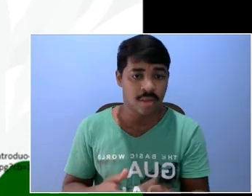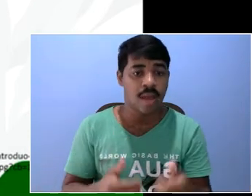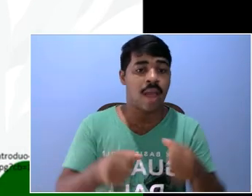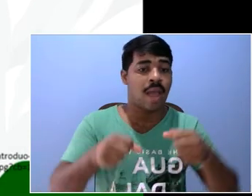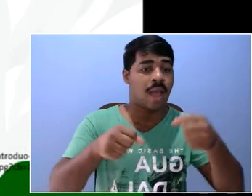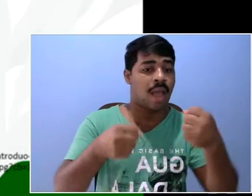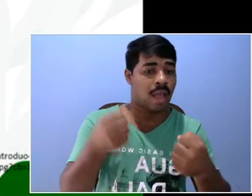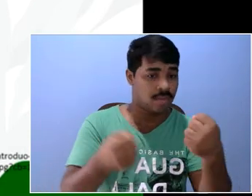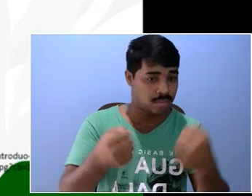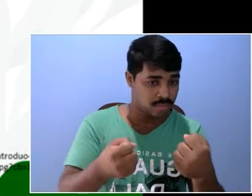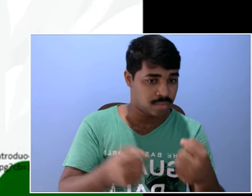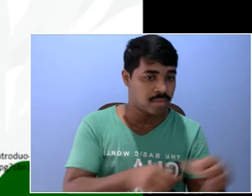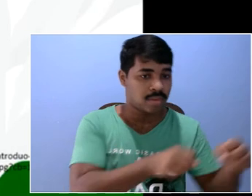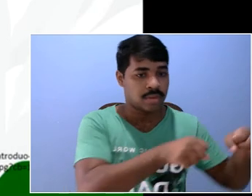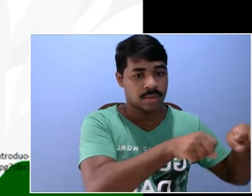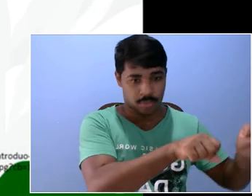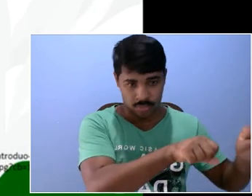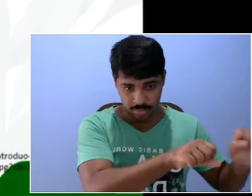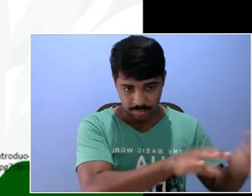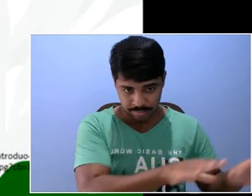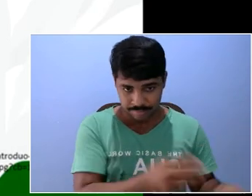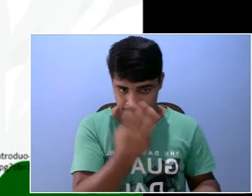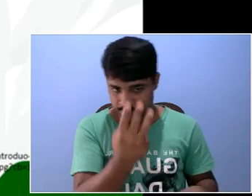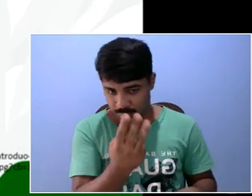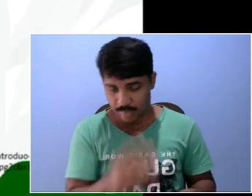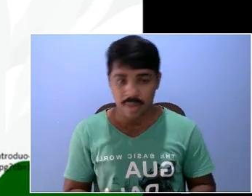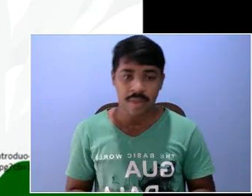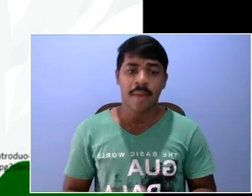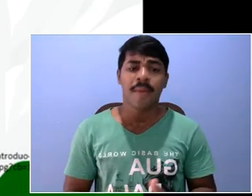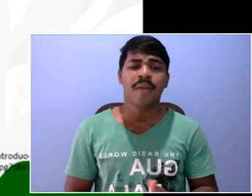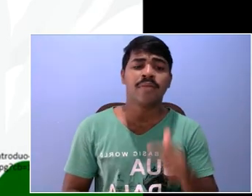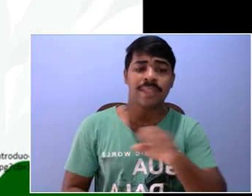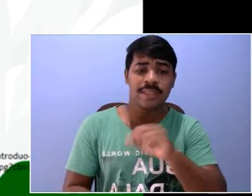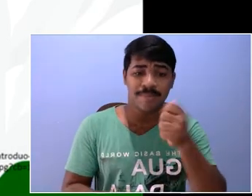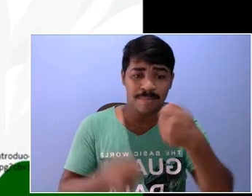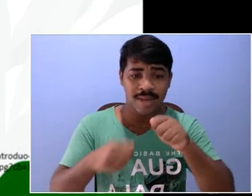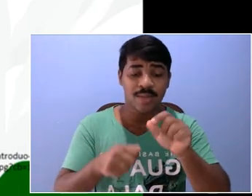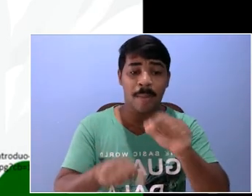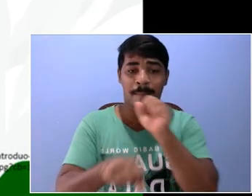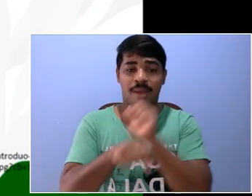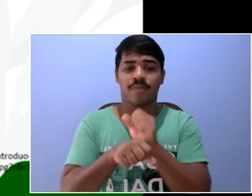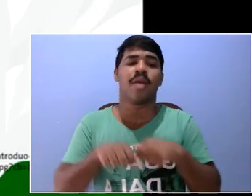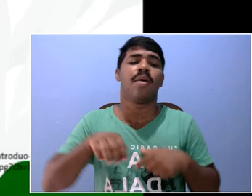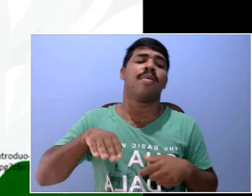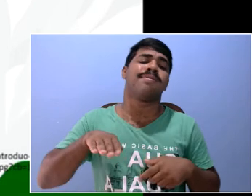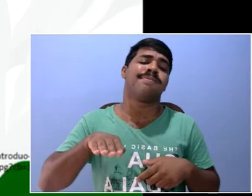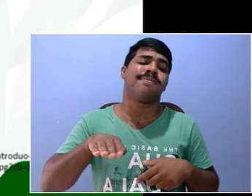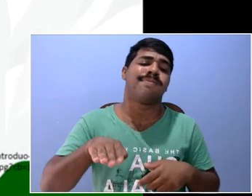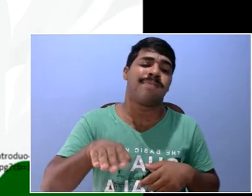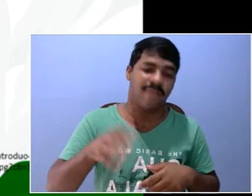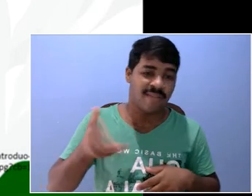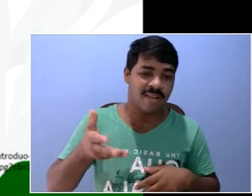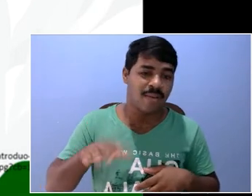mesma velocidade, você vai ter mais facilidade de frear a moto. Por quê? Porque você está mudando a